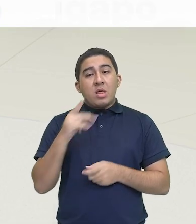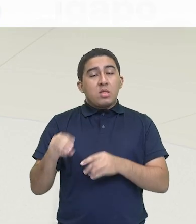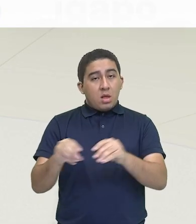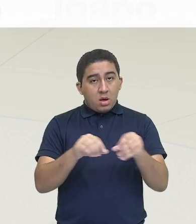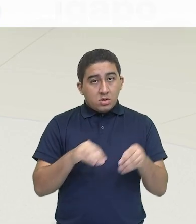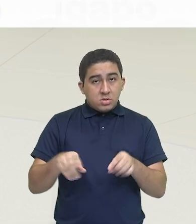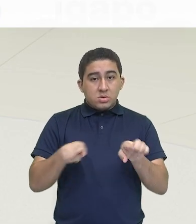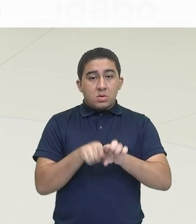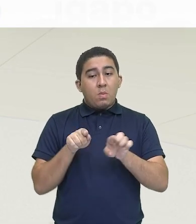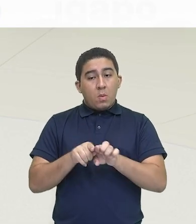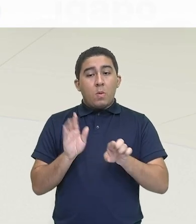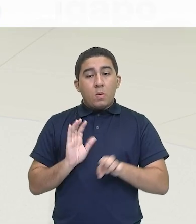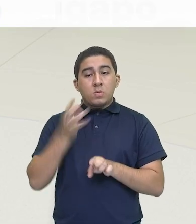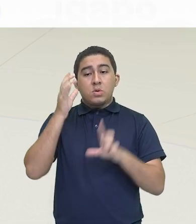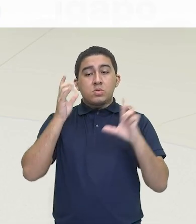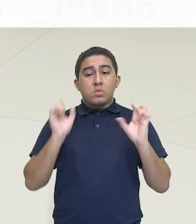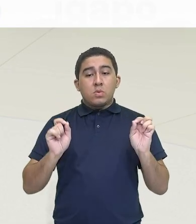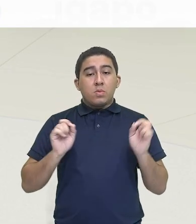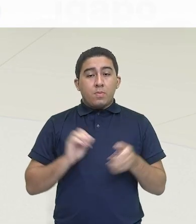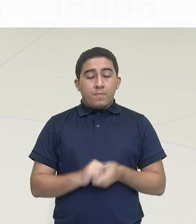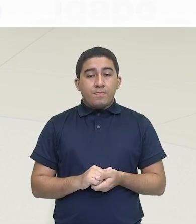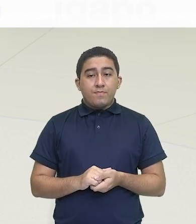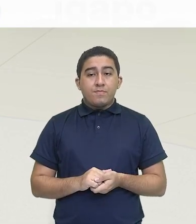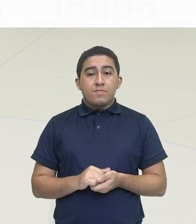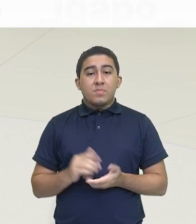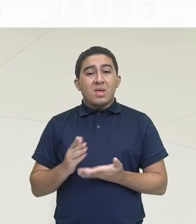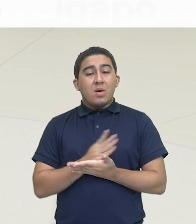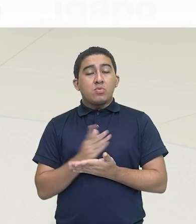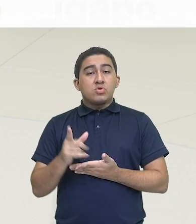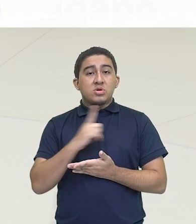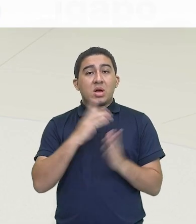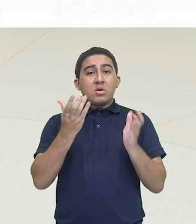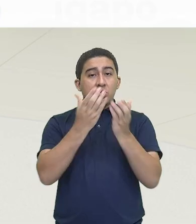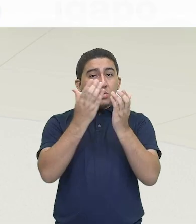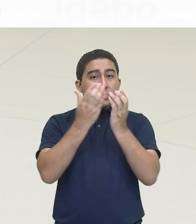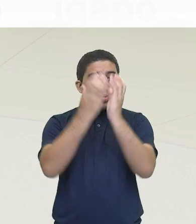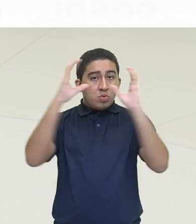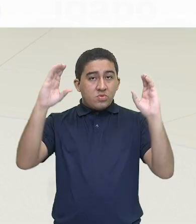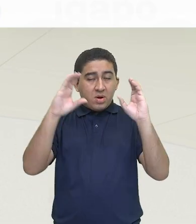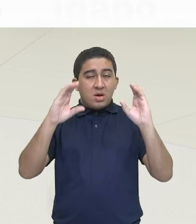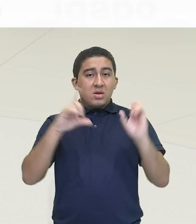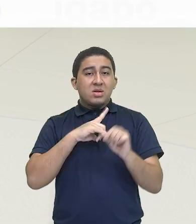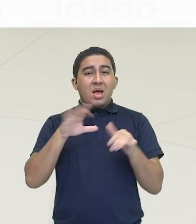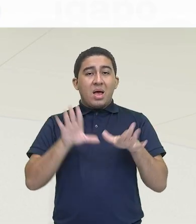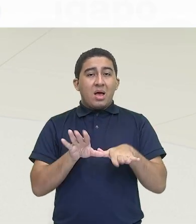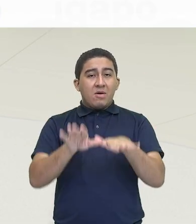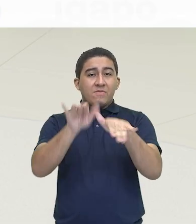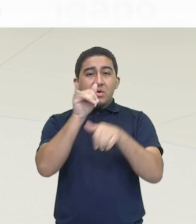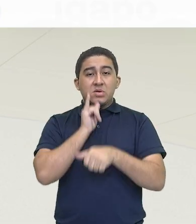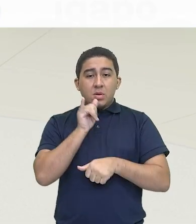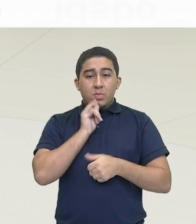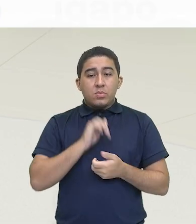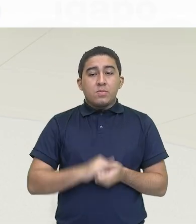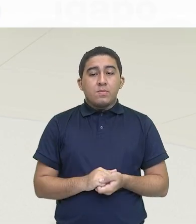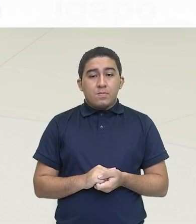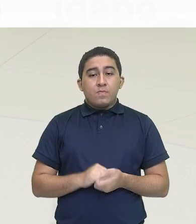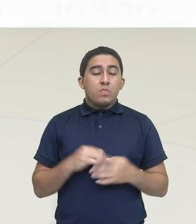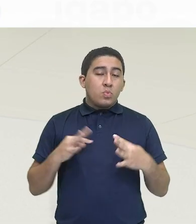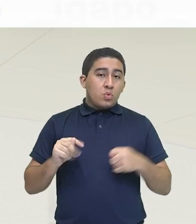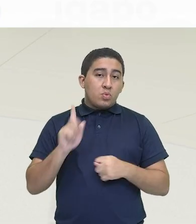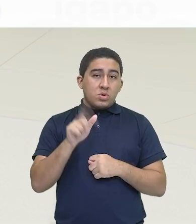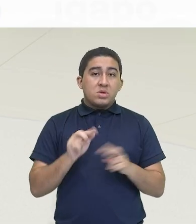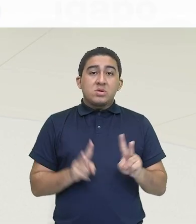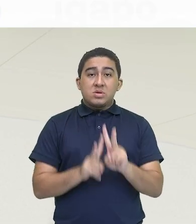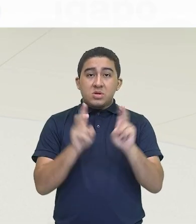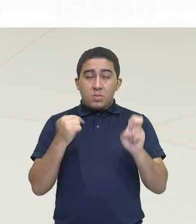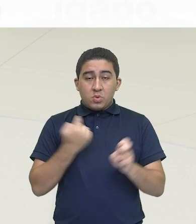também ocorrem aqueles que estão na atmosfera, as aves, por exemplo. Então, todos esses